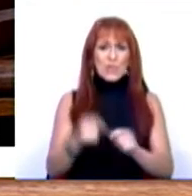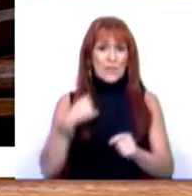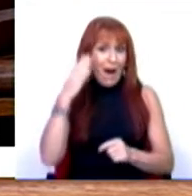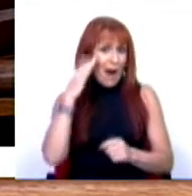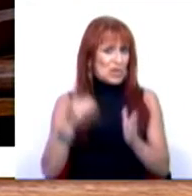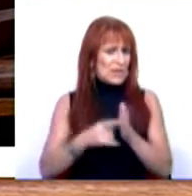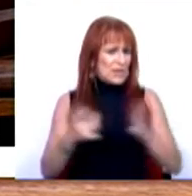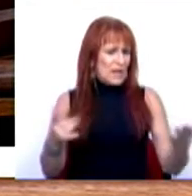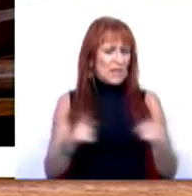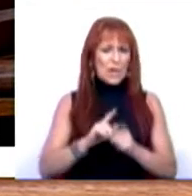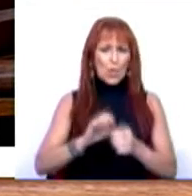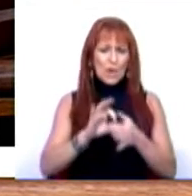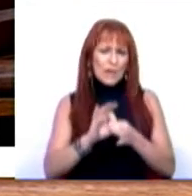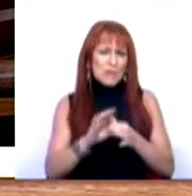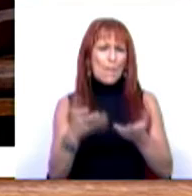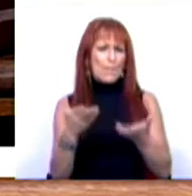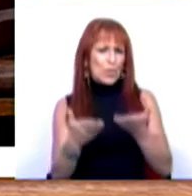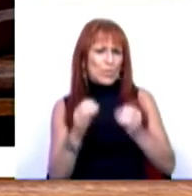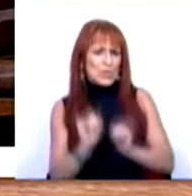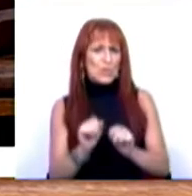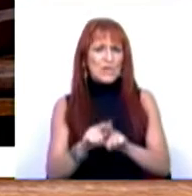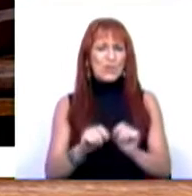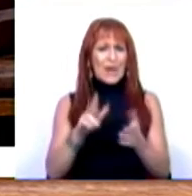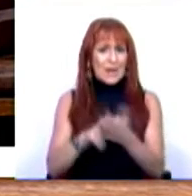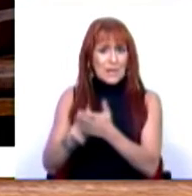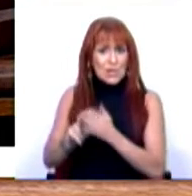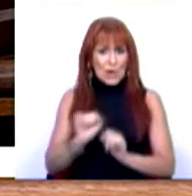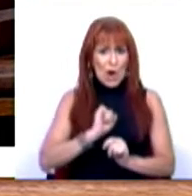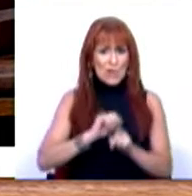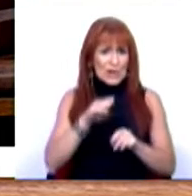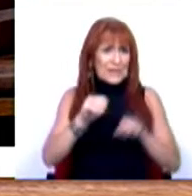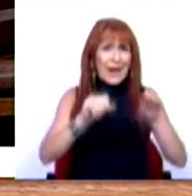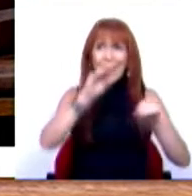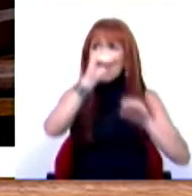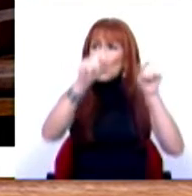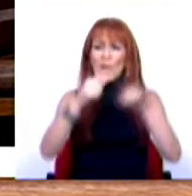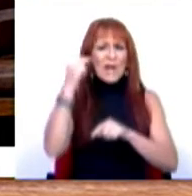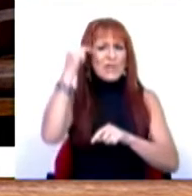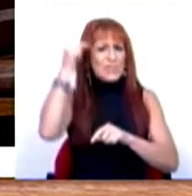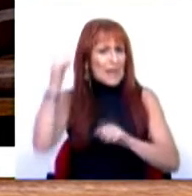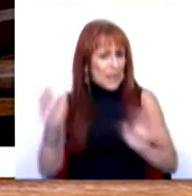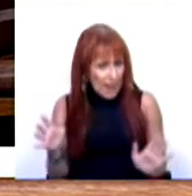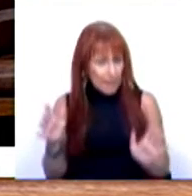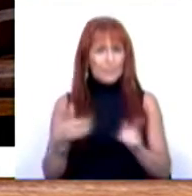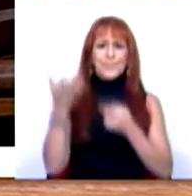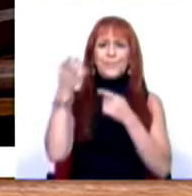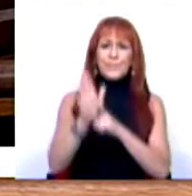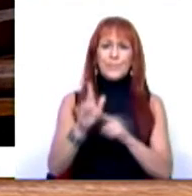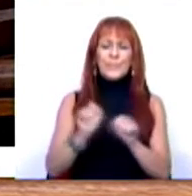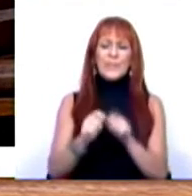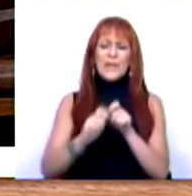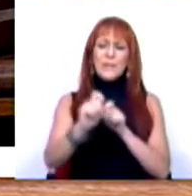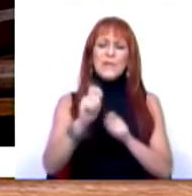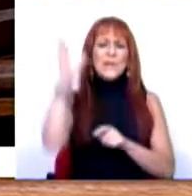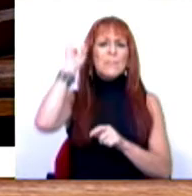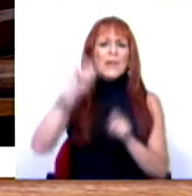entendemos necessários, adequados, proporcionais para as realidades dos nossos territórios na especialidade. Nomeadamente na definição